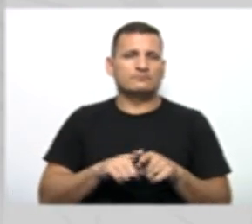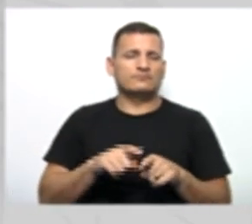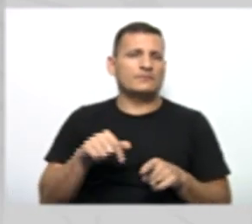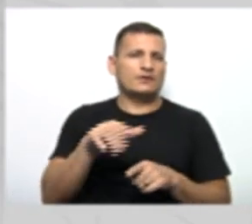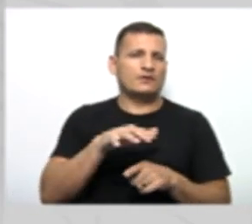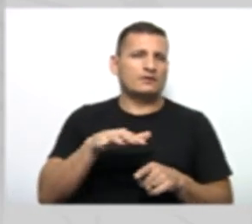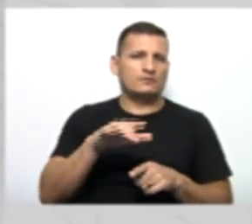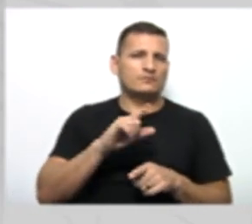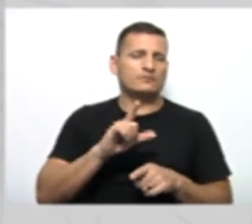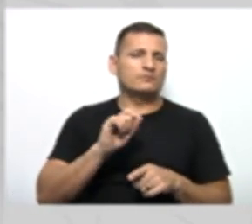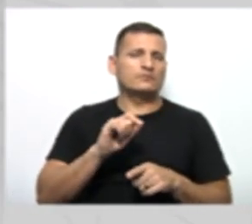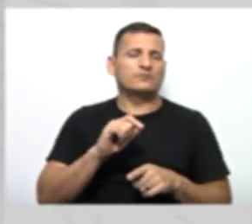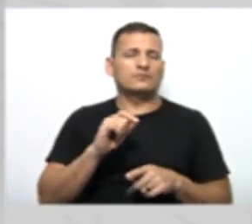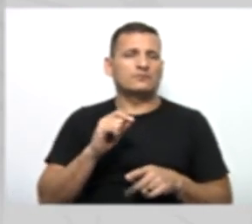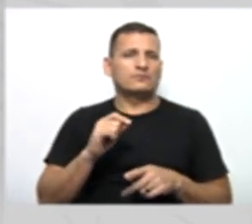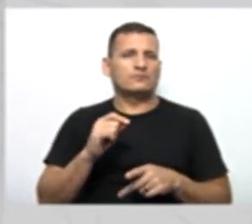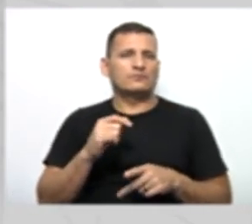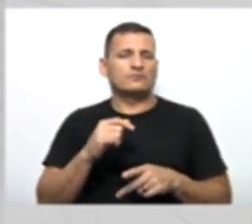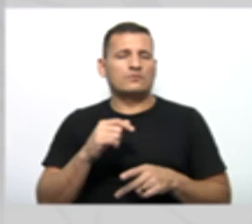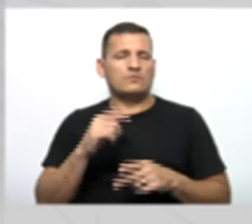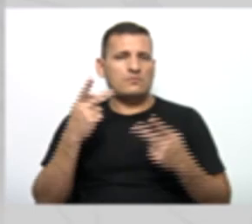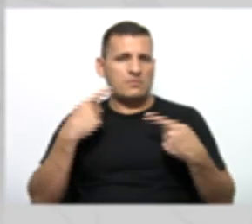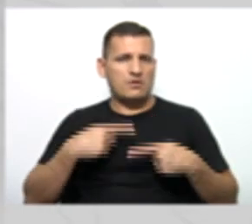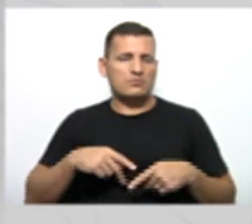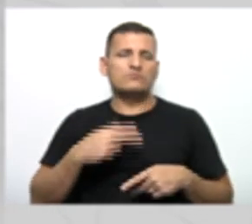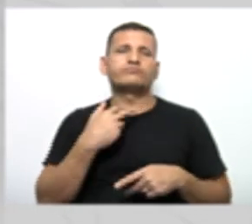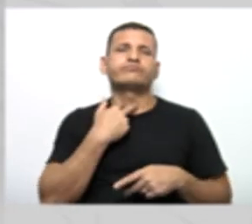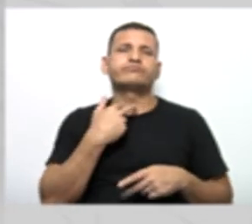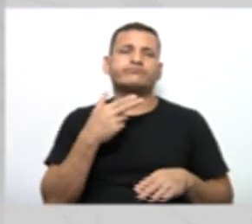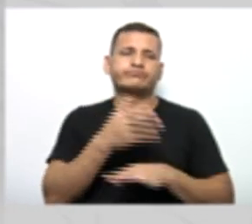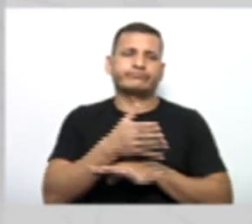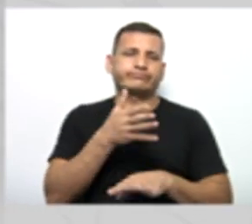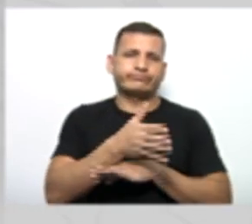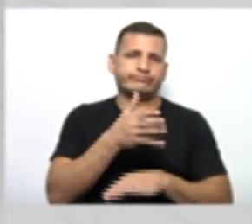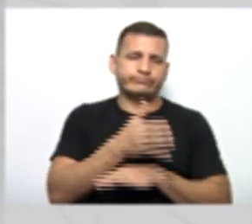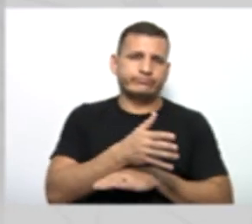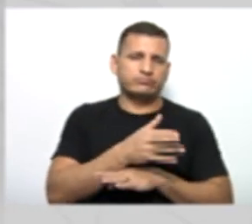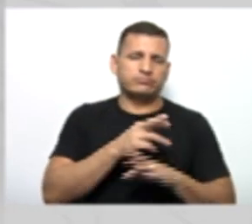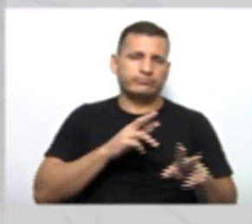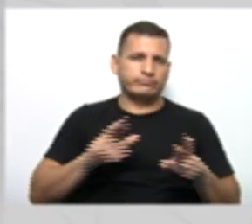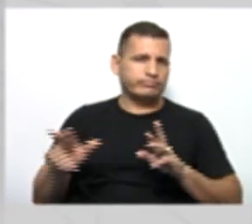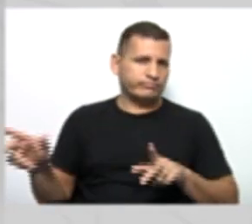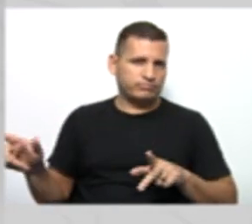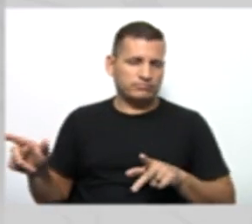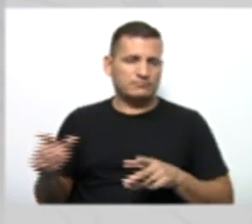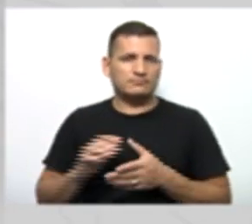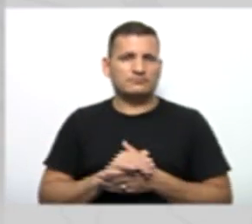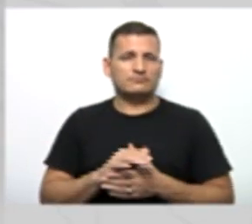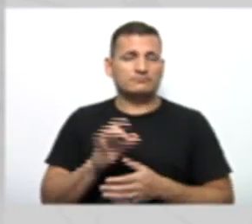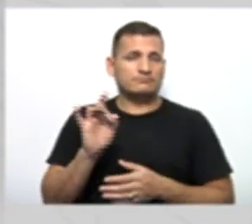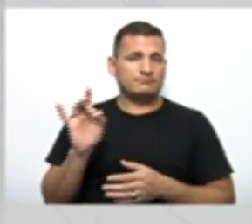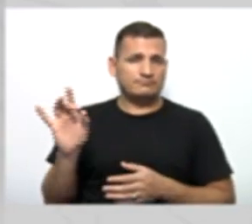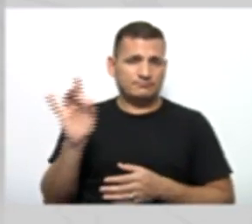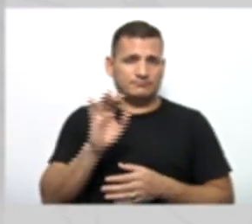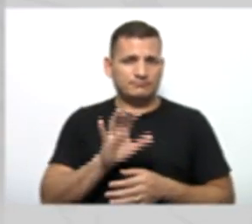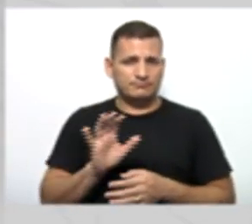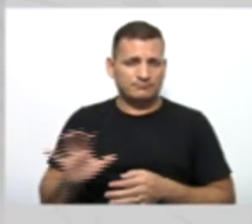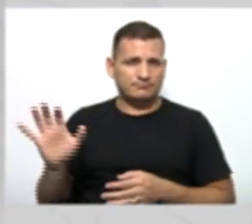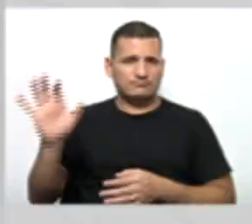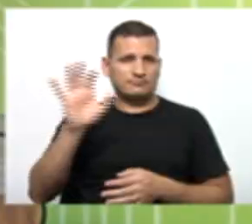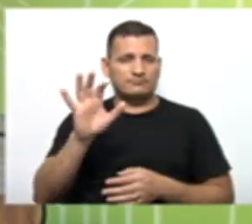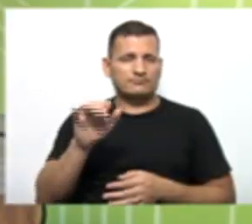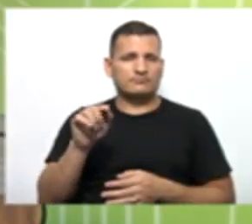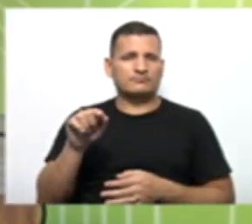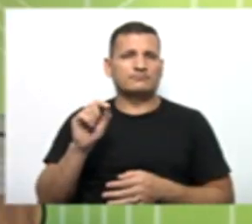humana diferentes. Então, cada uma dessas áreas foi levantado o potencial que ela tem de